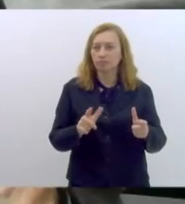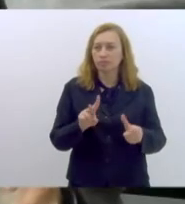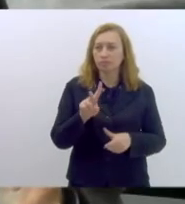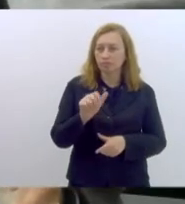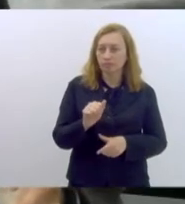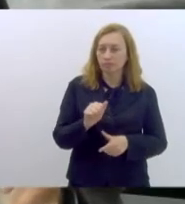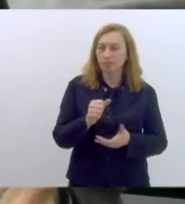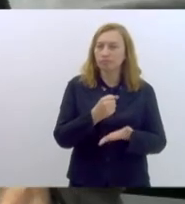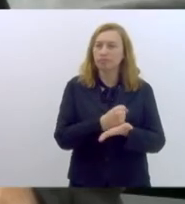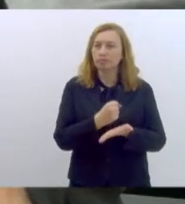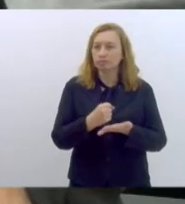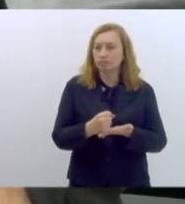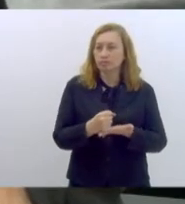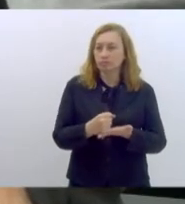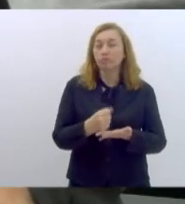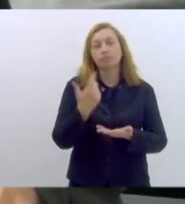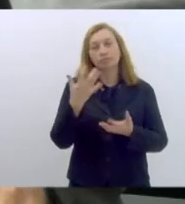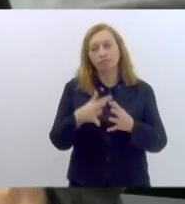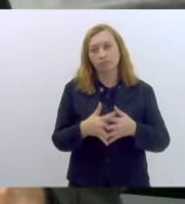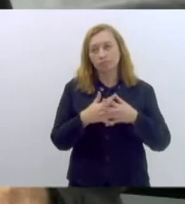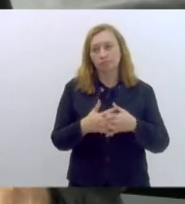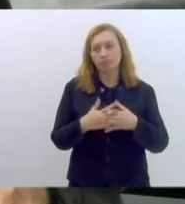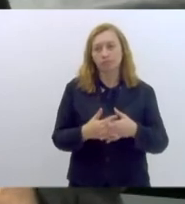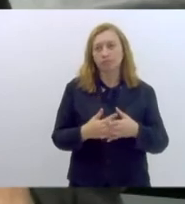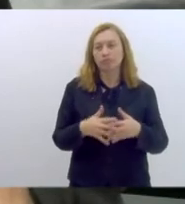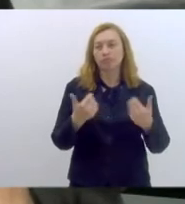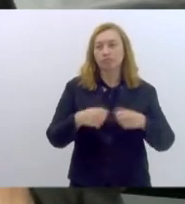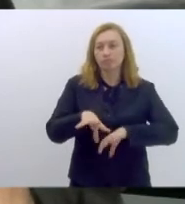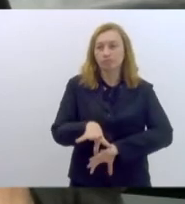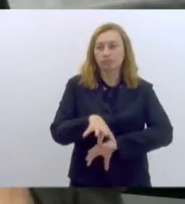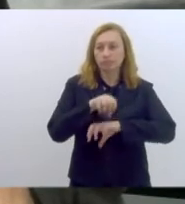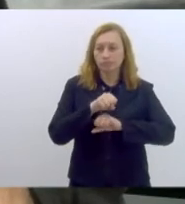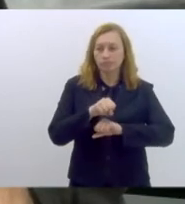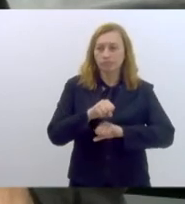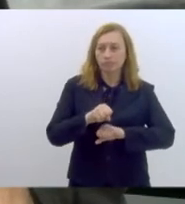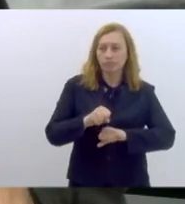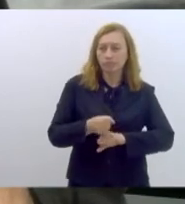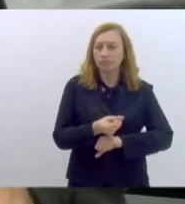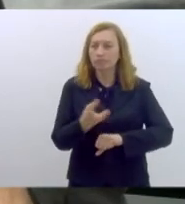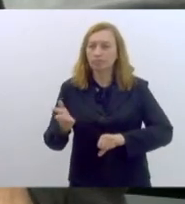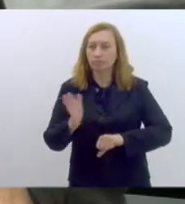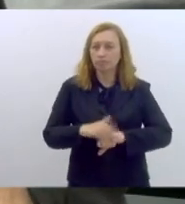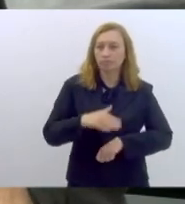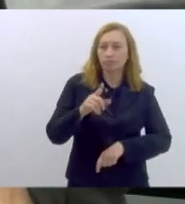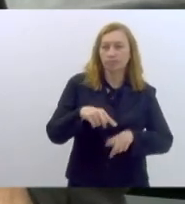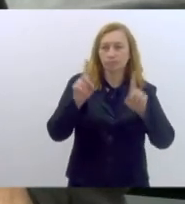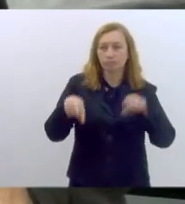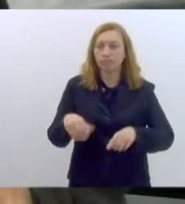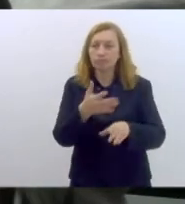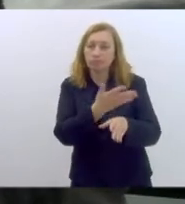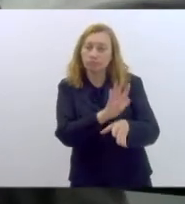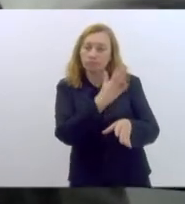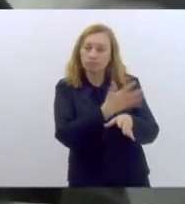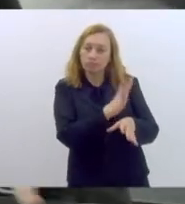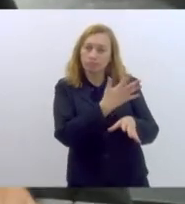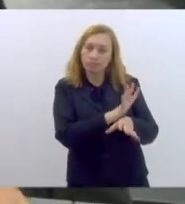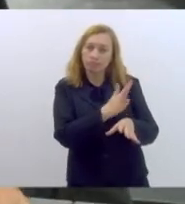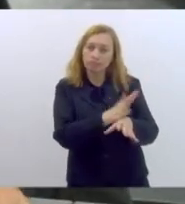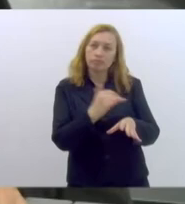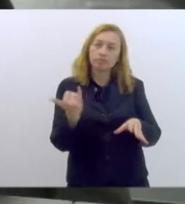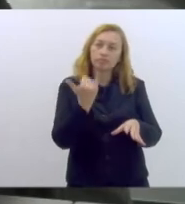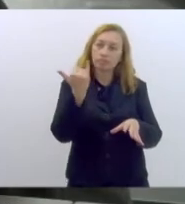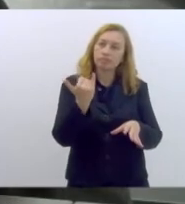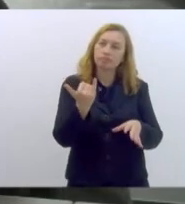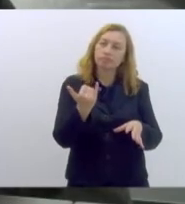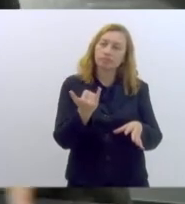de contratação, é complicado. A máquina tem que absorver uma quantidade maior de funcionários que seria ideal para treinar. E, querendo